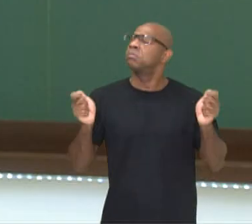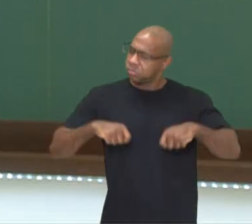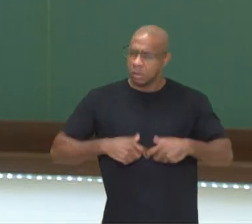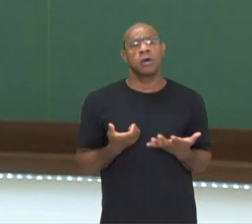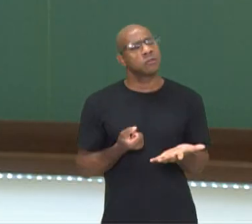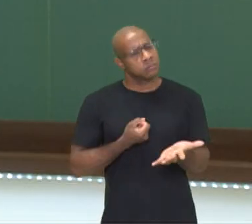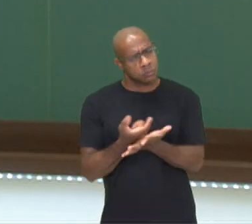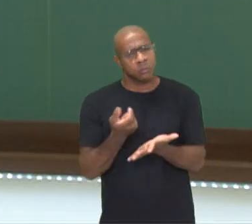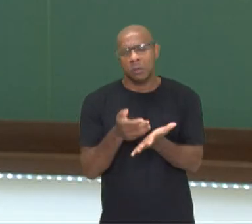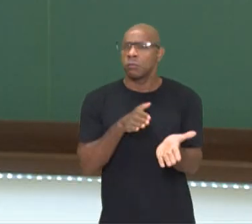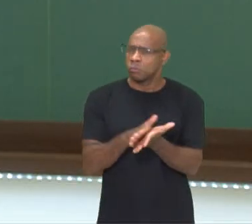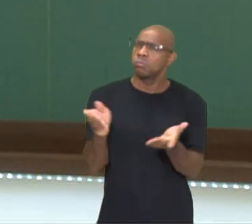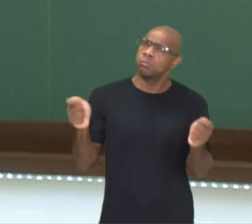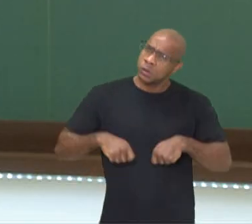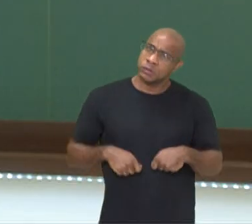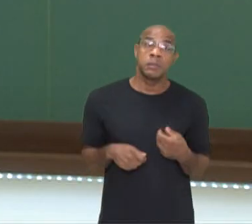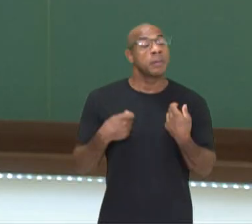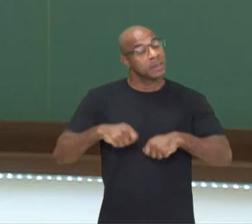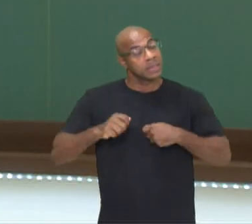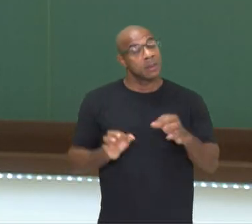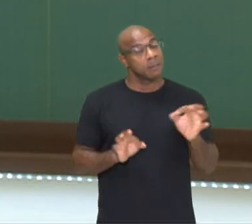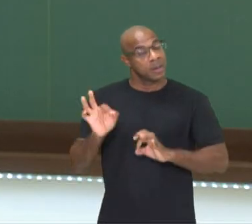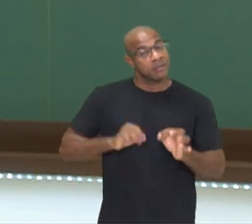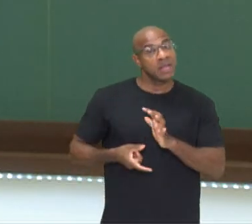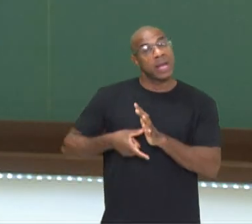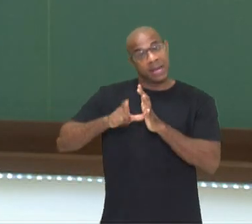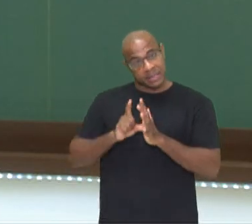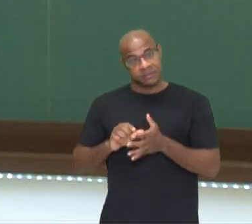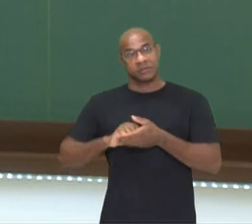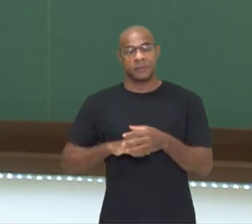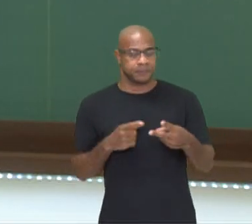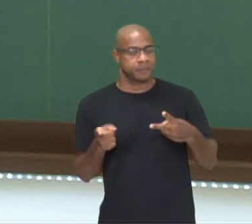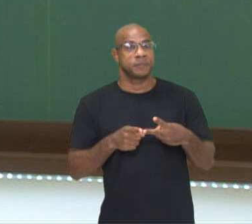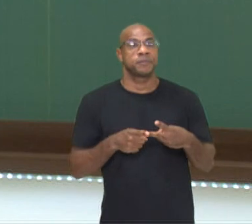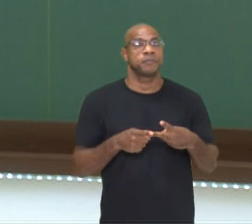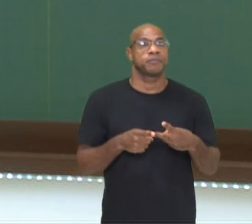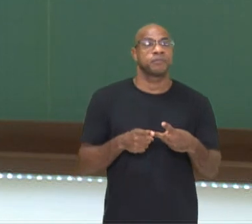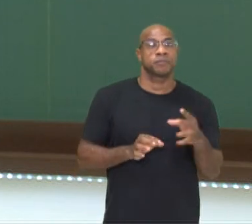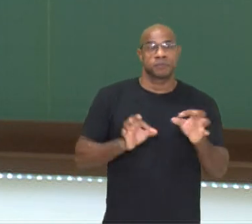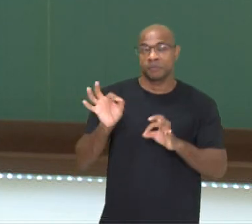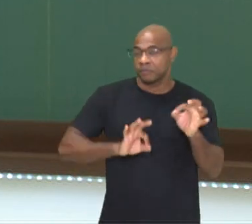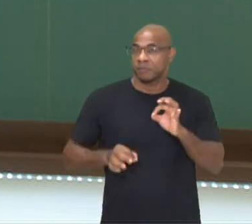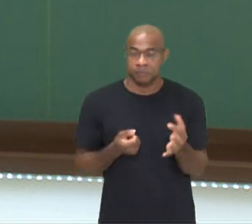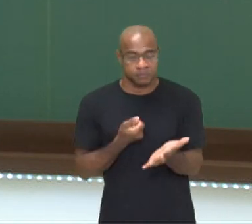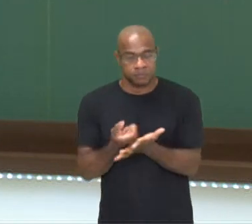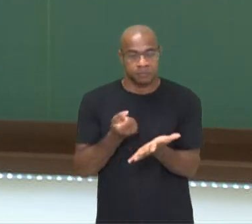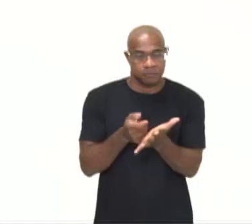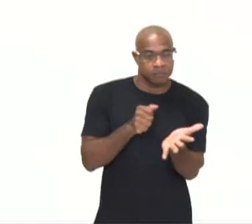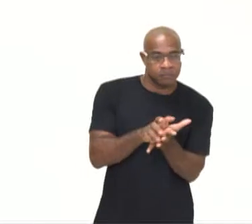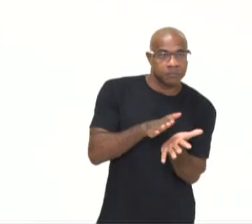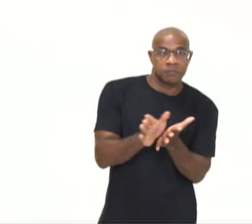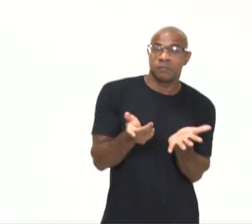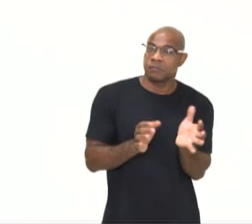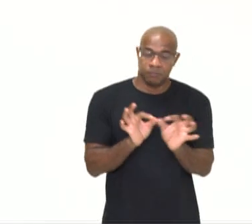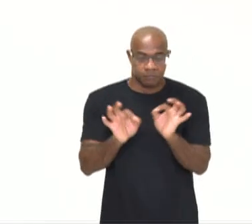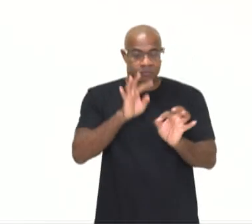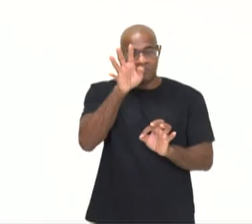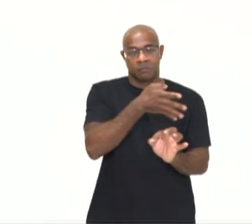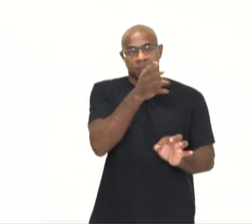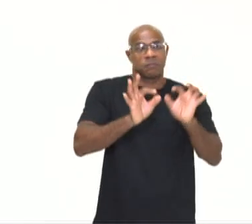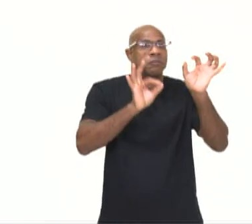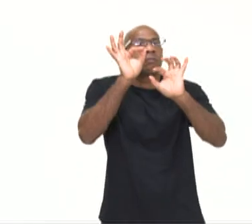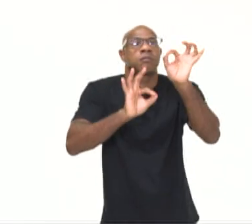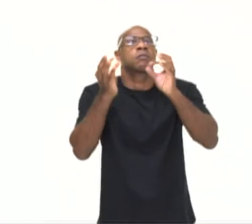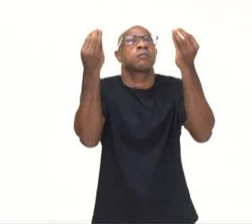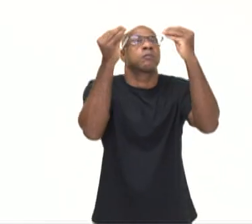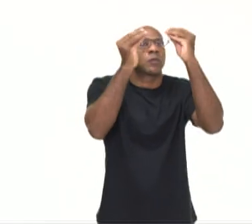que consumir, só que de forma planejada. Planejar o consumo pode ser entendido como criar um orçamento em que você coloque